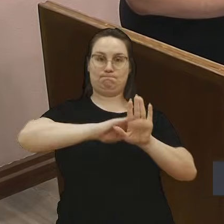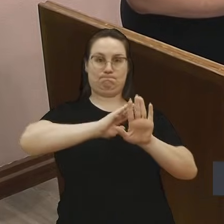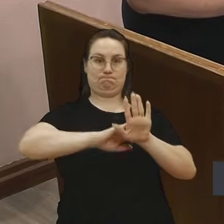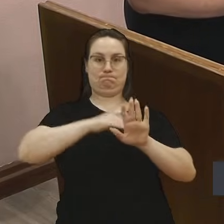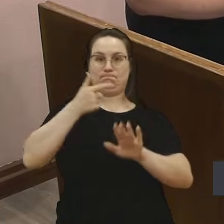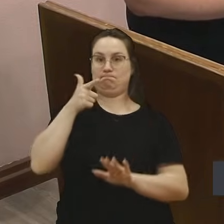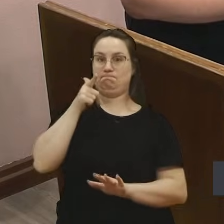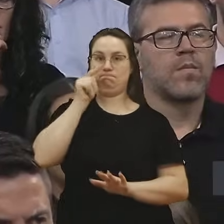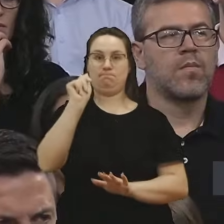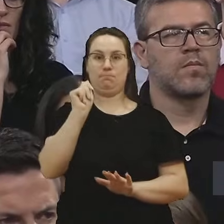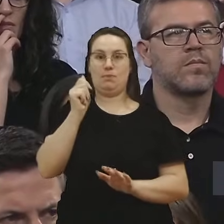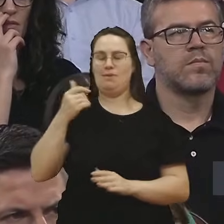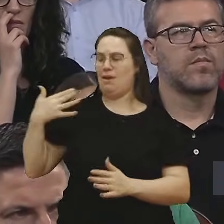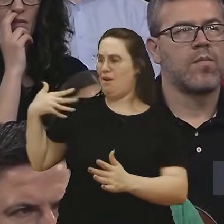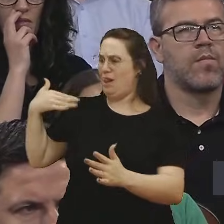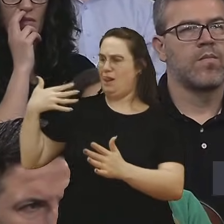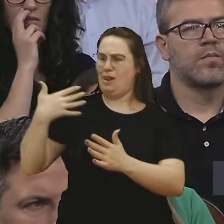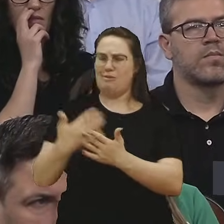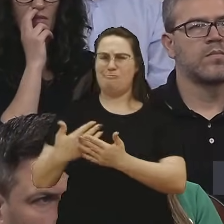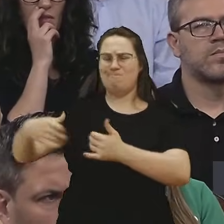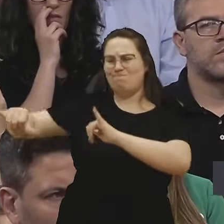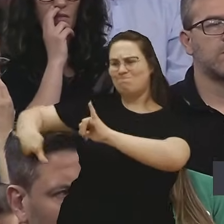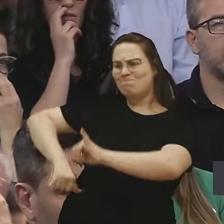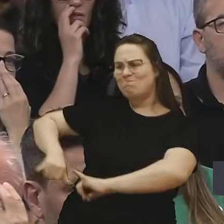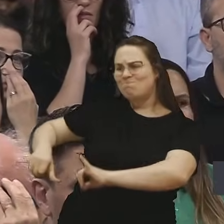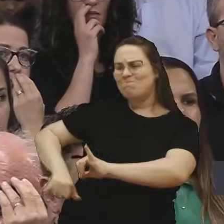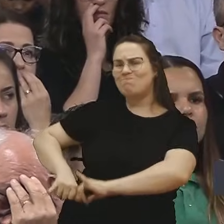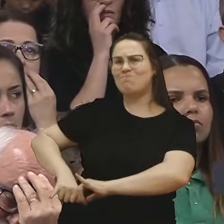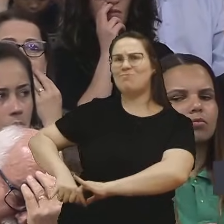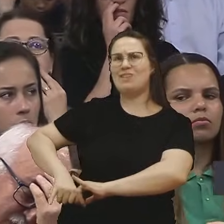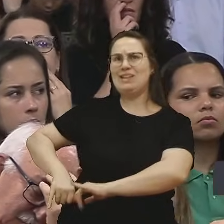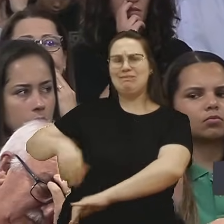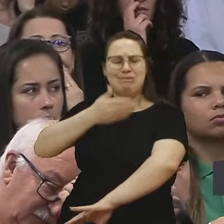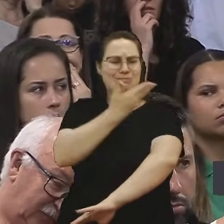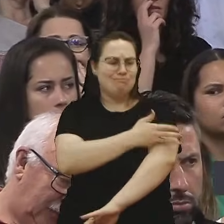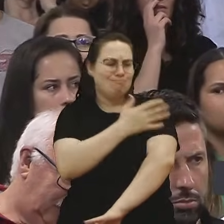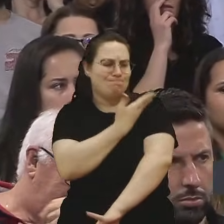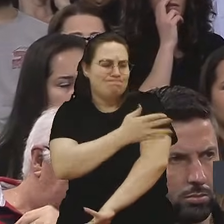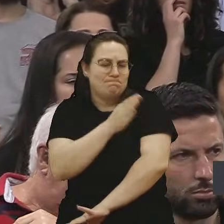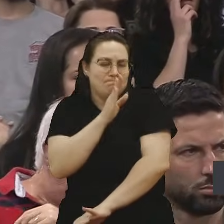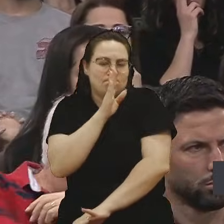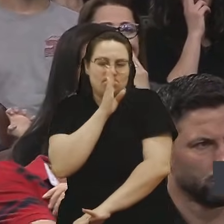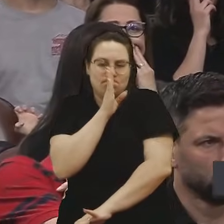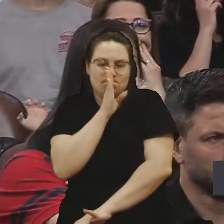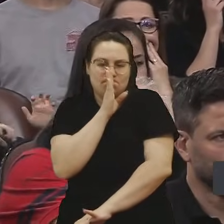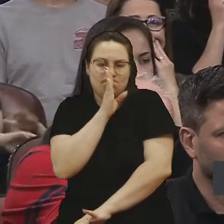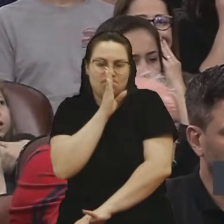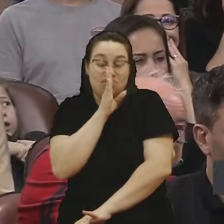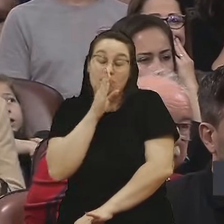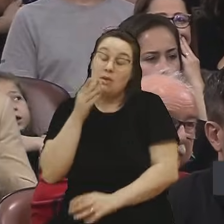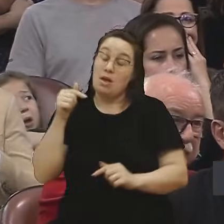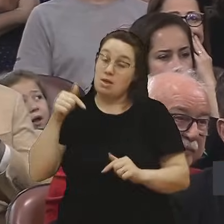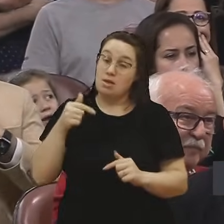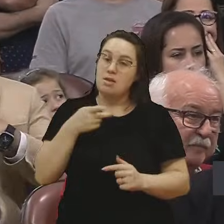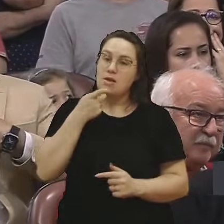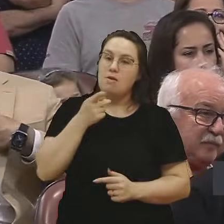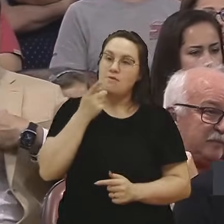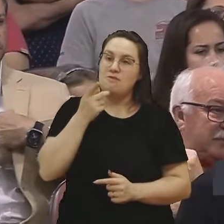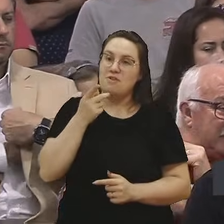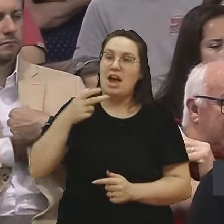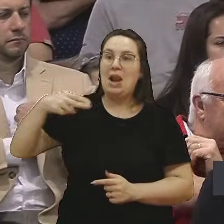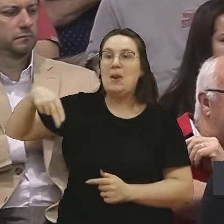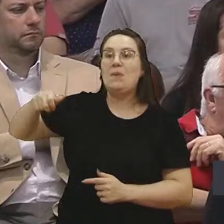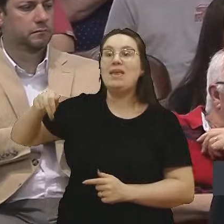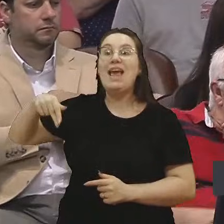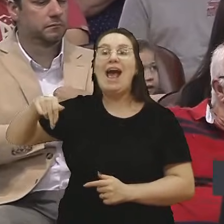conquista existem histórias de sacrifício, renúncias, treinos silenciosos, e aqui que eu faço menção, que a Nani usou exatamente essa